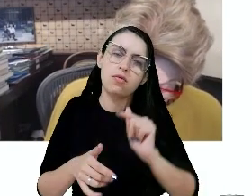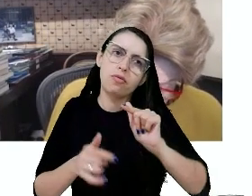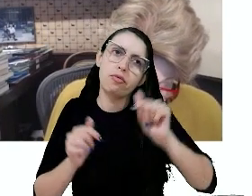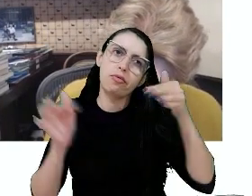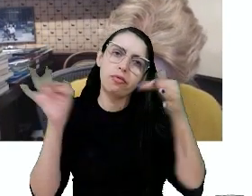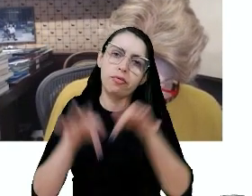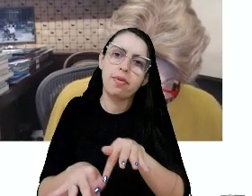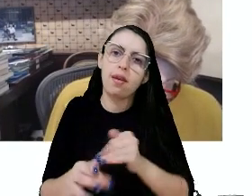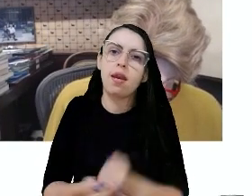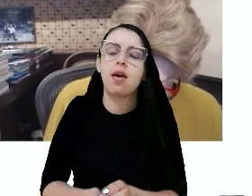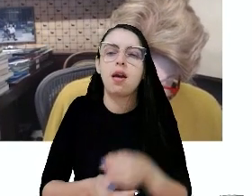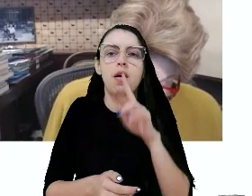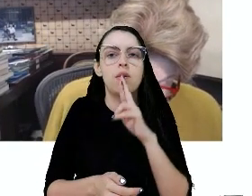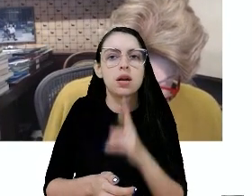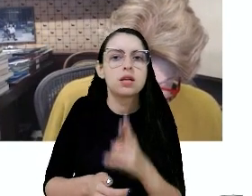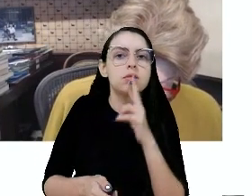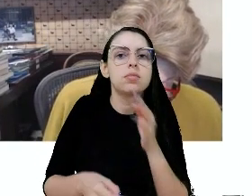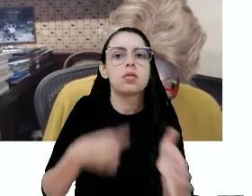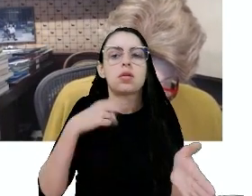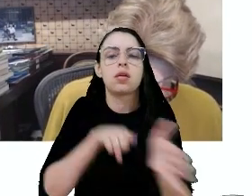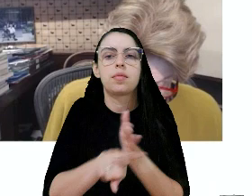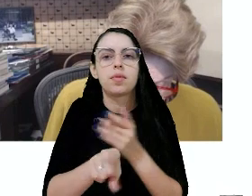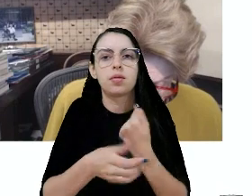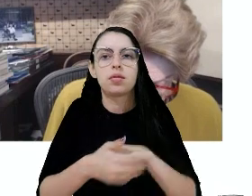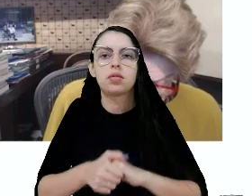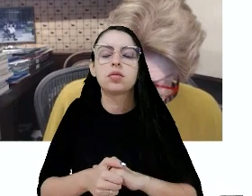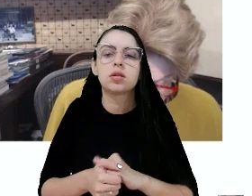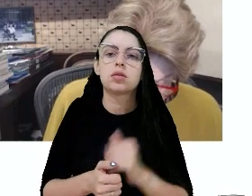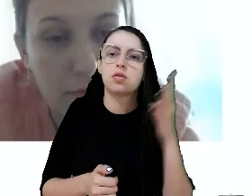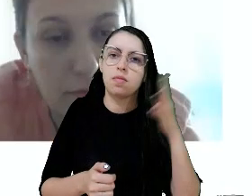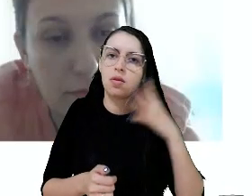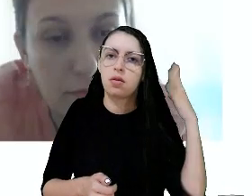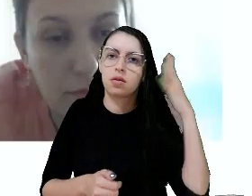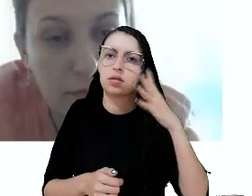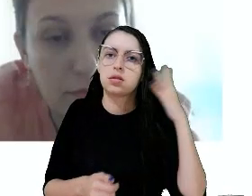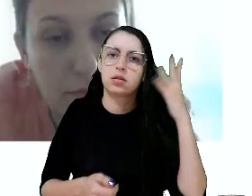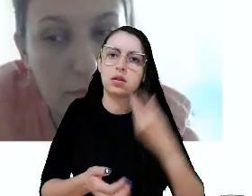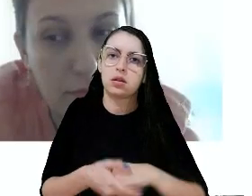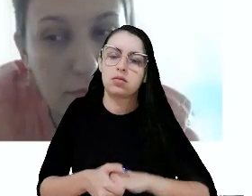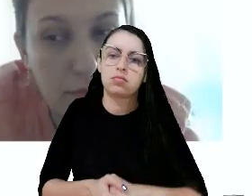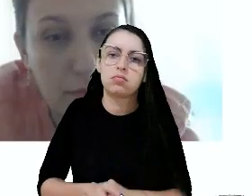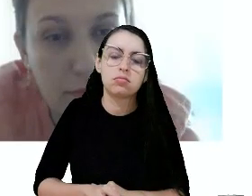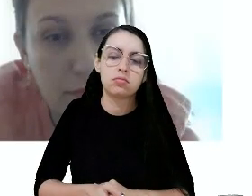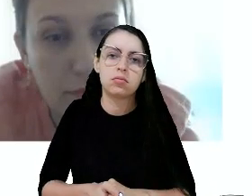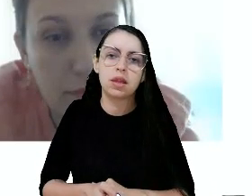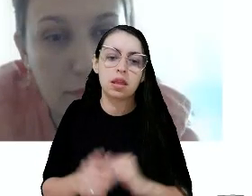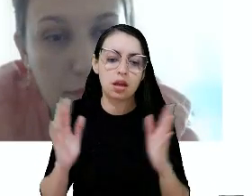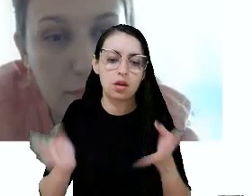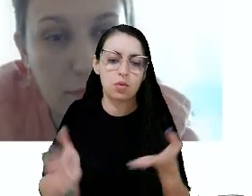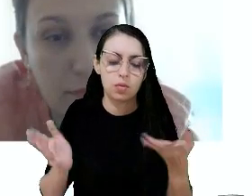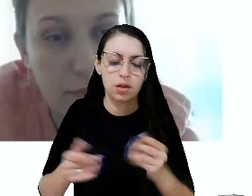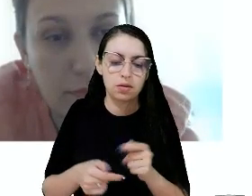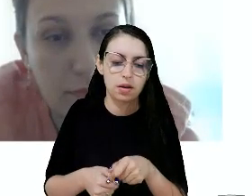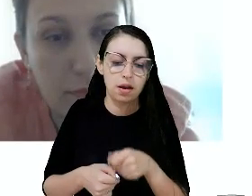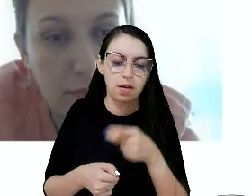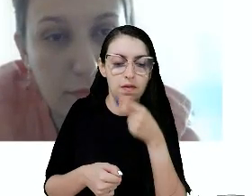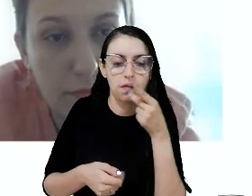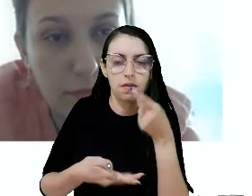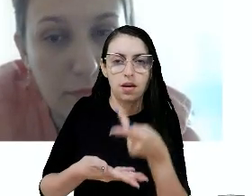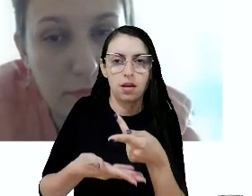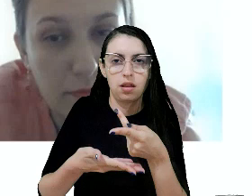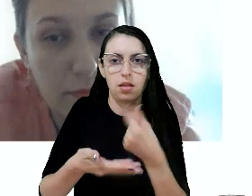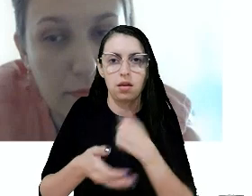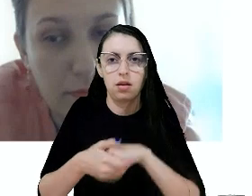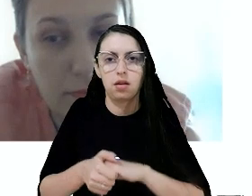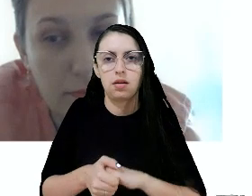final, respondidas eventuais perguntas pelos nossos palestrantes. E, então, eu agora